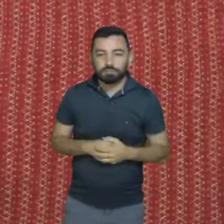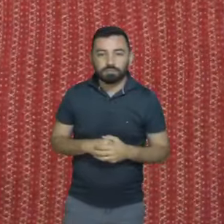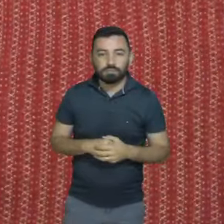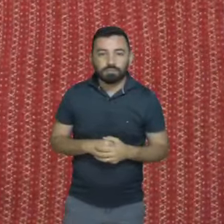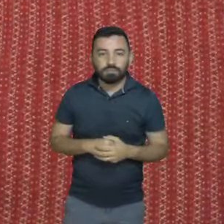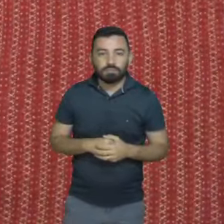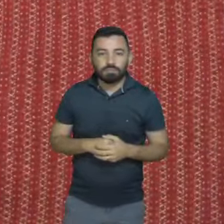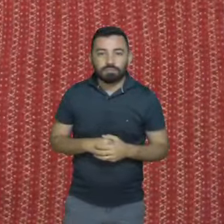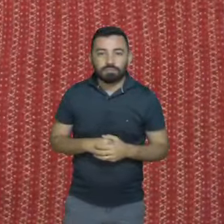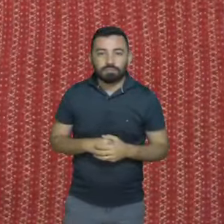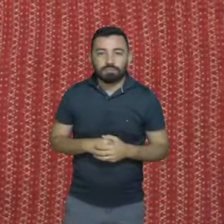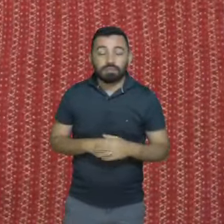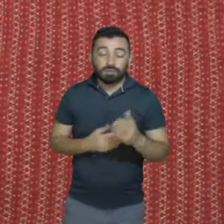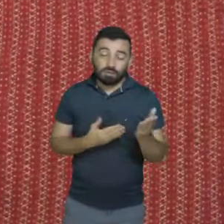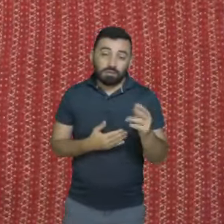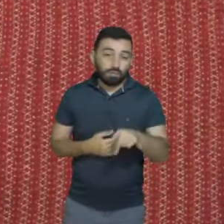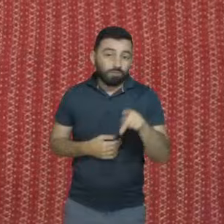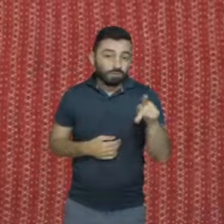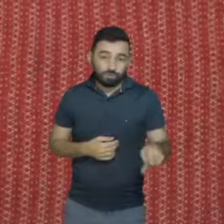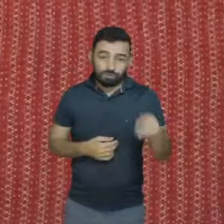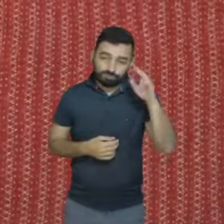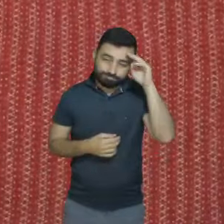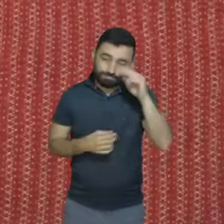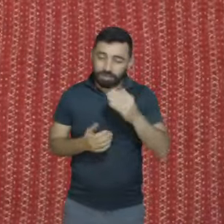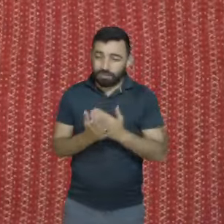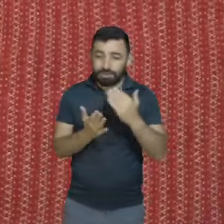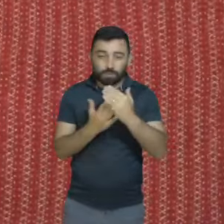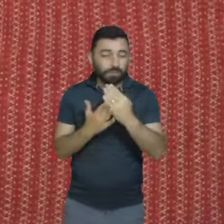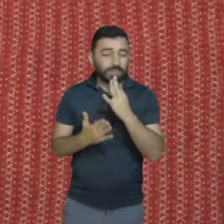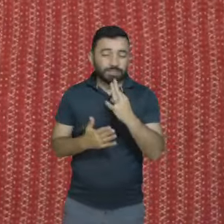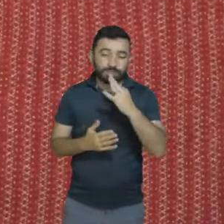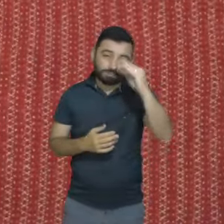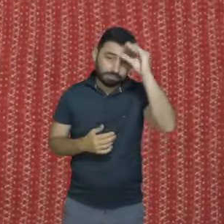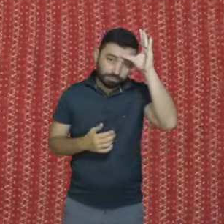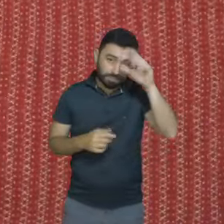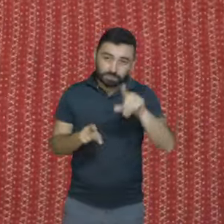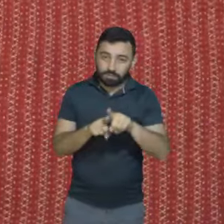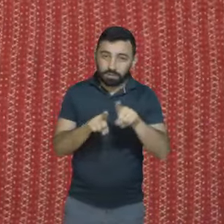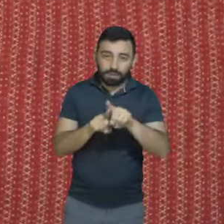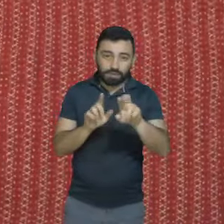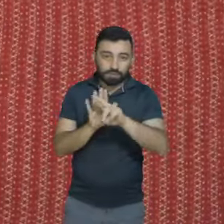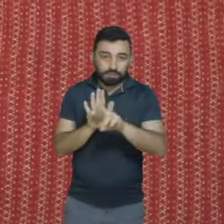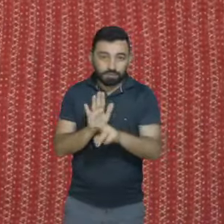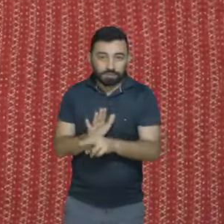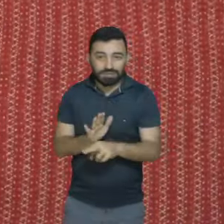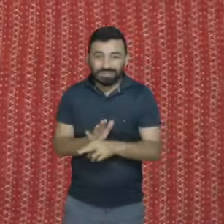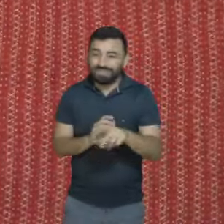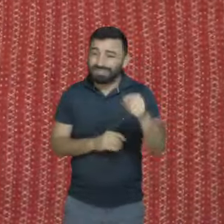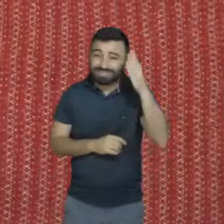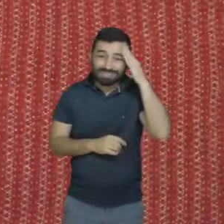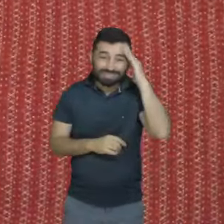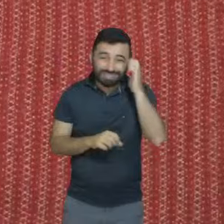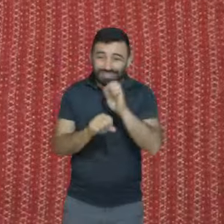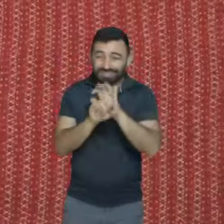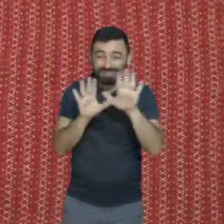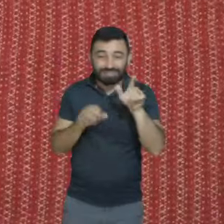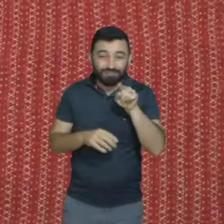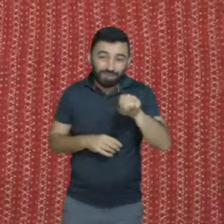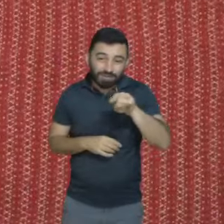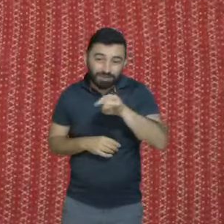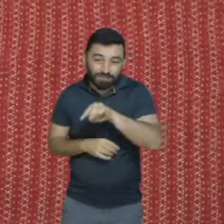grande professor. Ele é o nosso líder aí no conhecimento, inclusive do nosso regimento aqui, ele comanda as vírgulas aí. Mas,